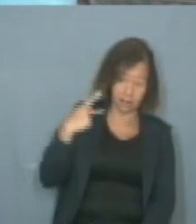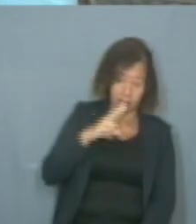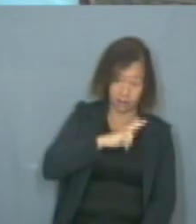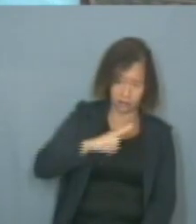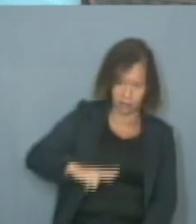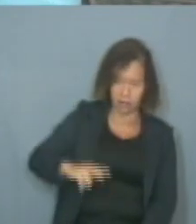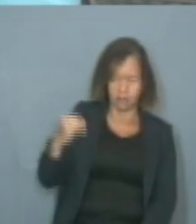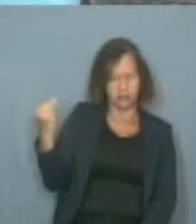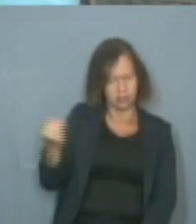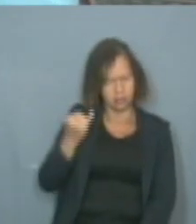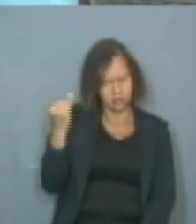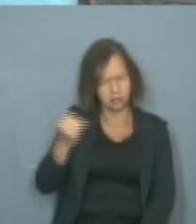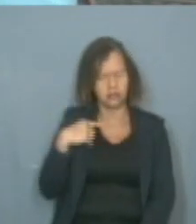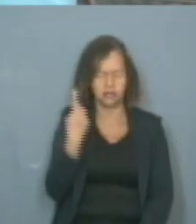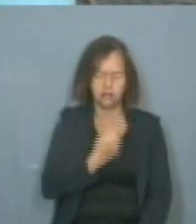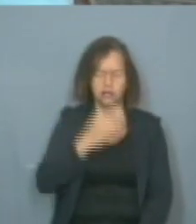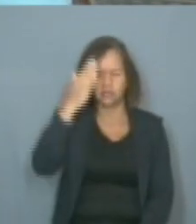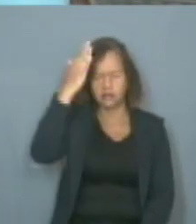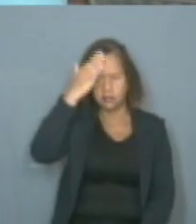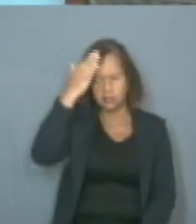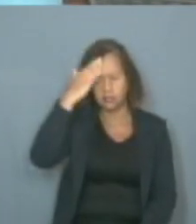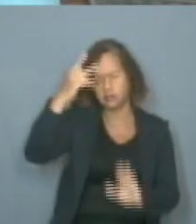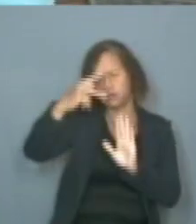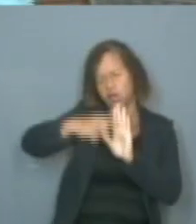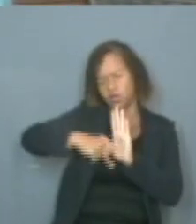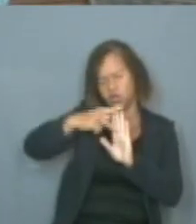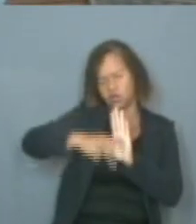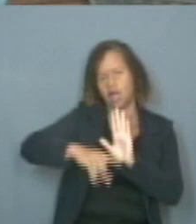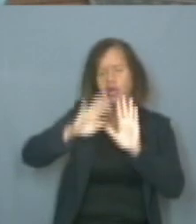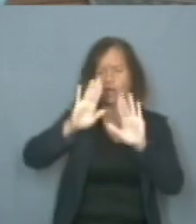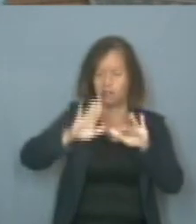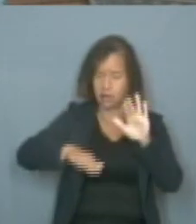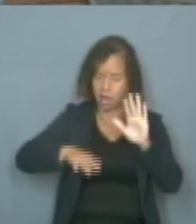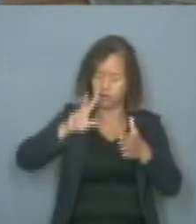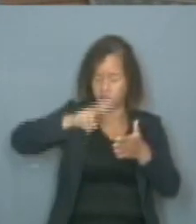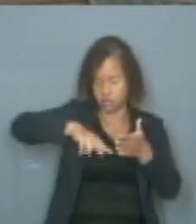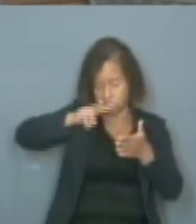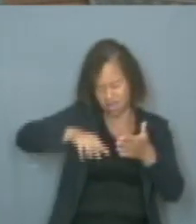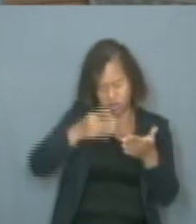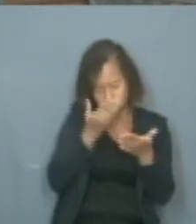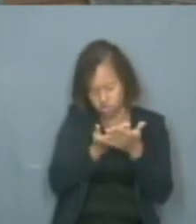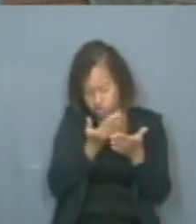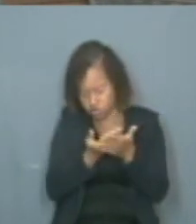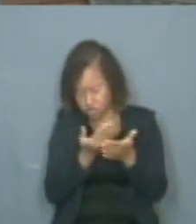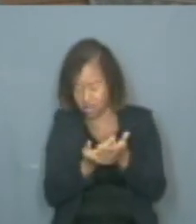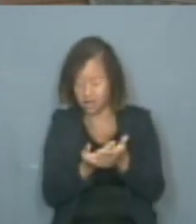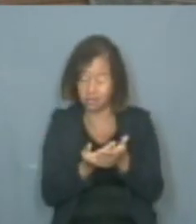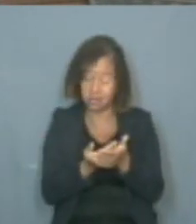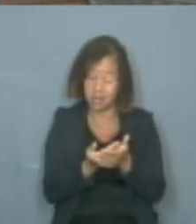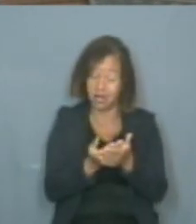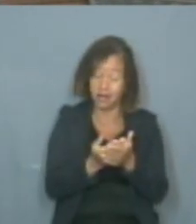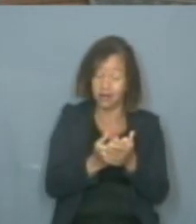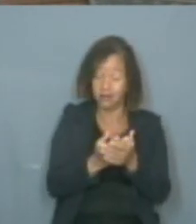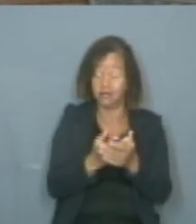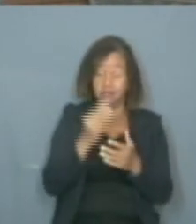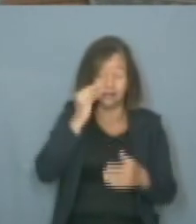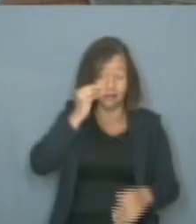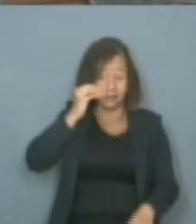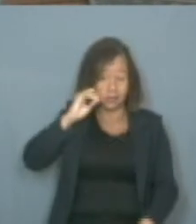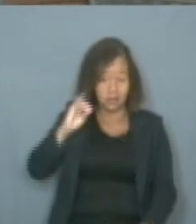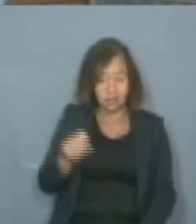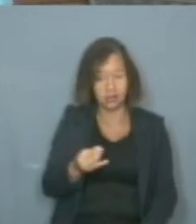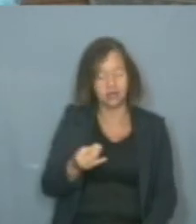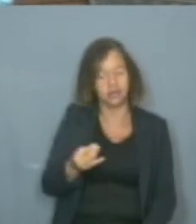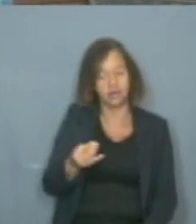importante para que nós possamos entender melhor os projetos, mesmo quando nós lemos, estudamos, e quando a gente tem também a oportunidade de